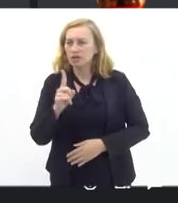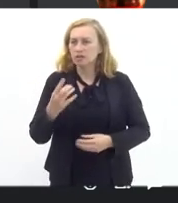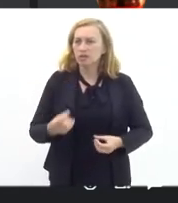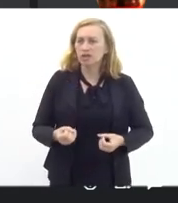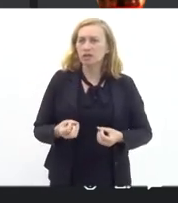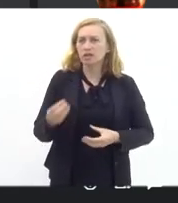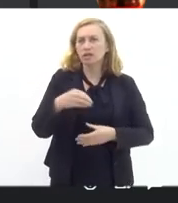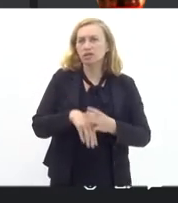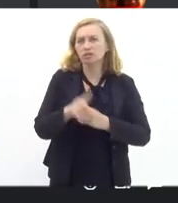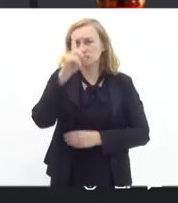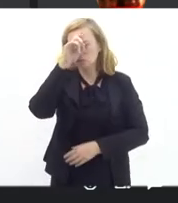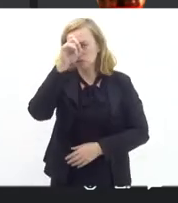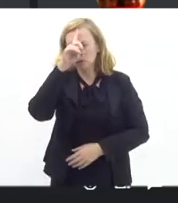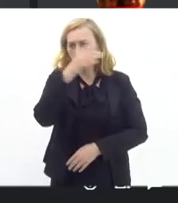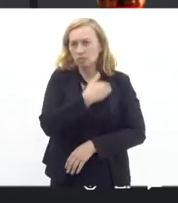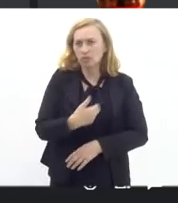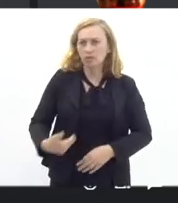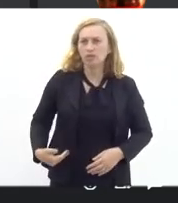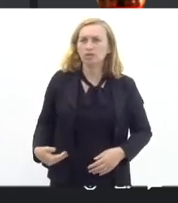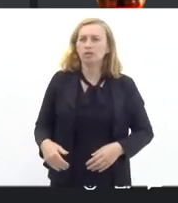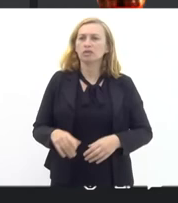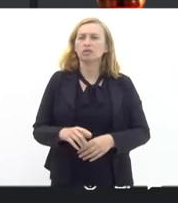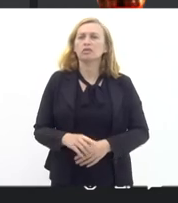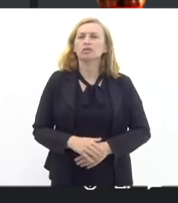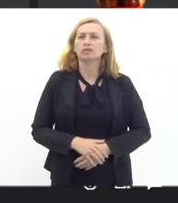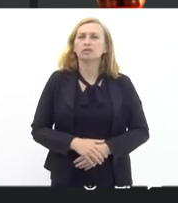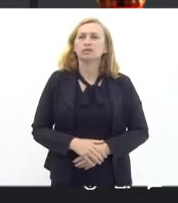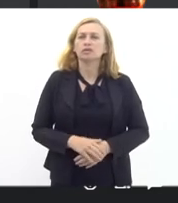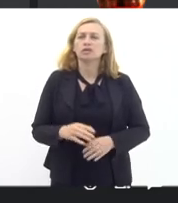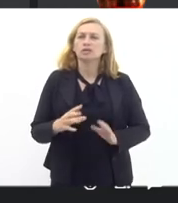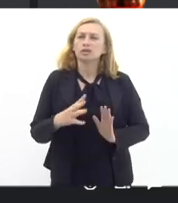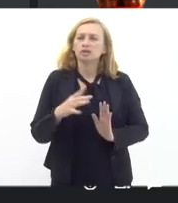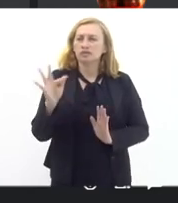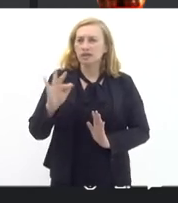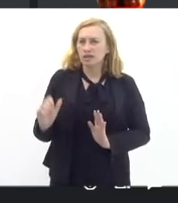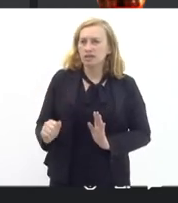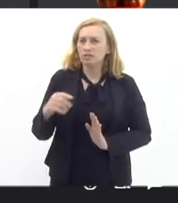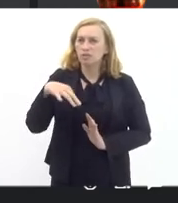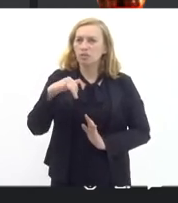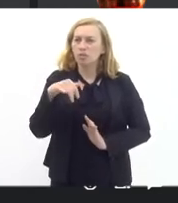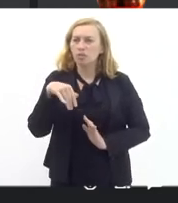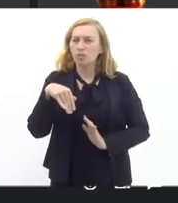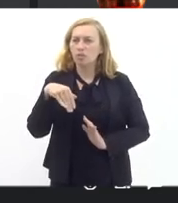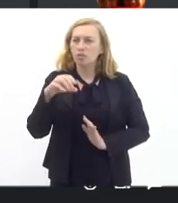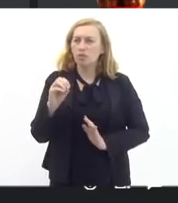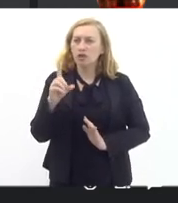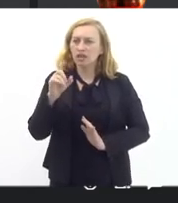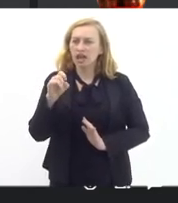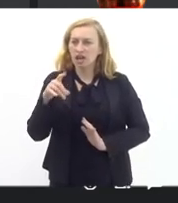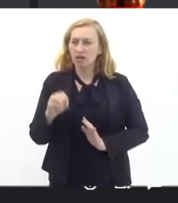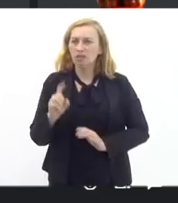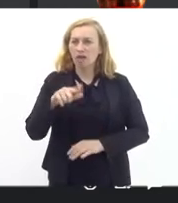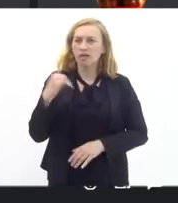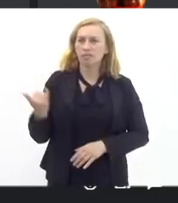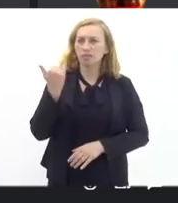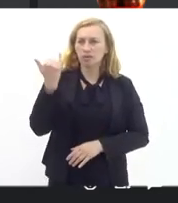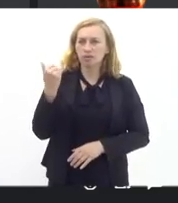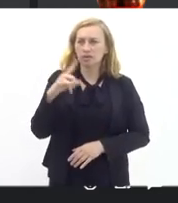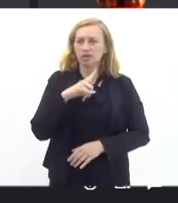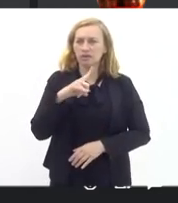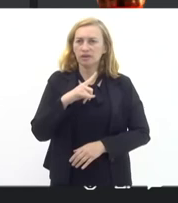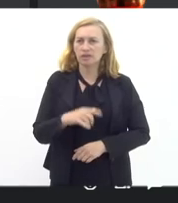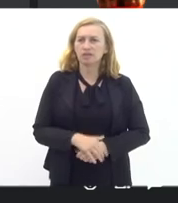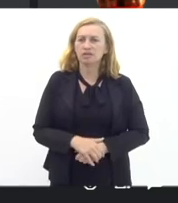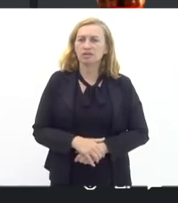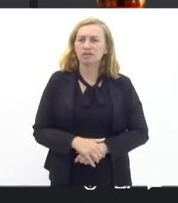hospitais públicos e no hospital que está sendo feito na Fazenda Modelo. Seria muito importante que tivesse testes FIV-FeLV